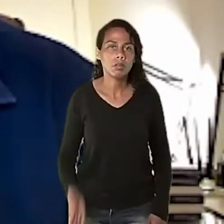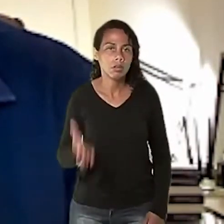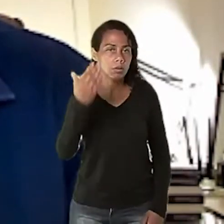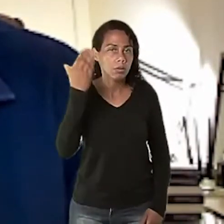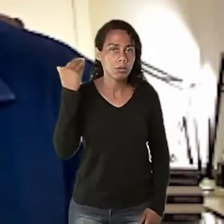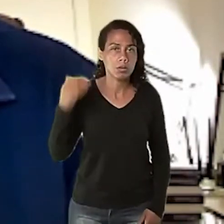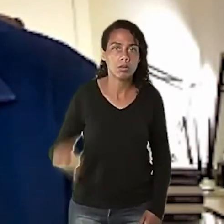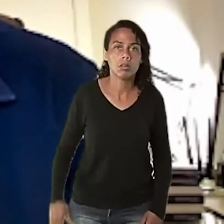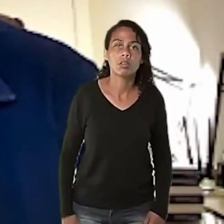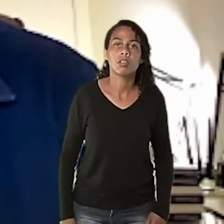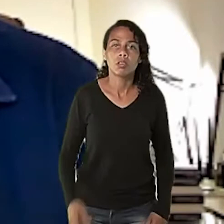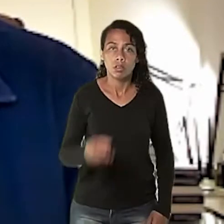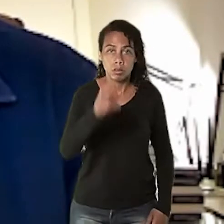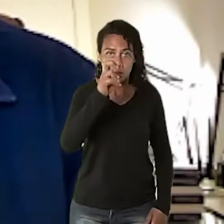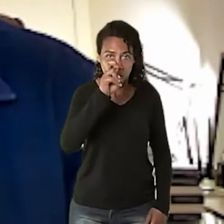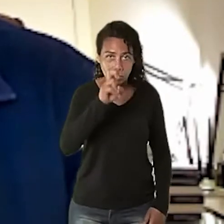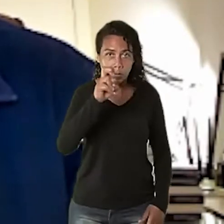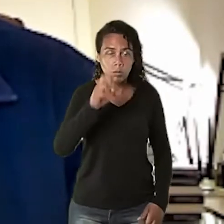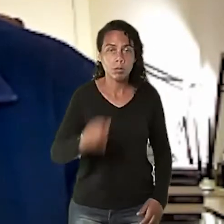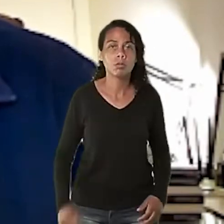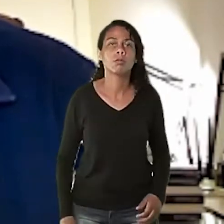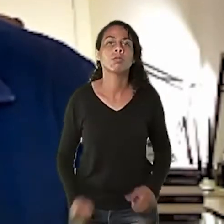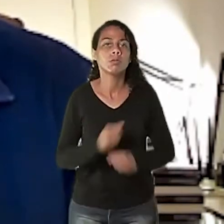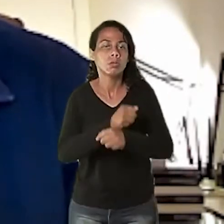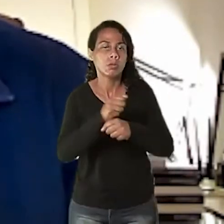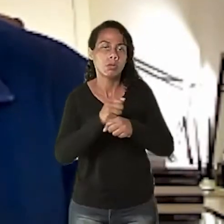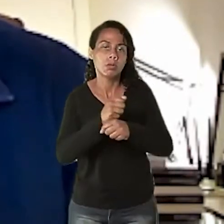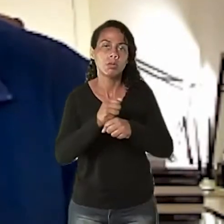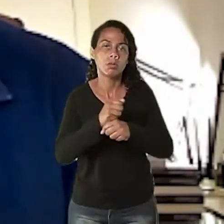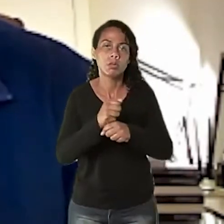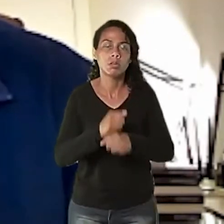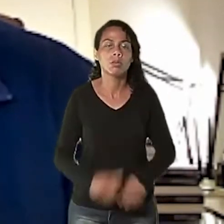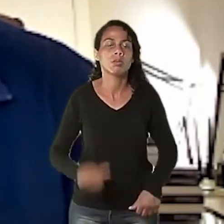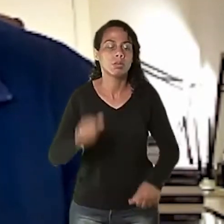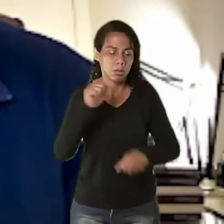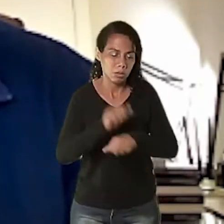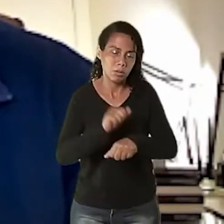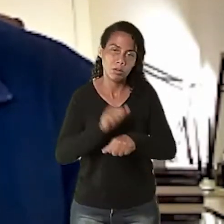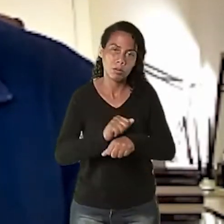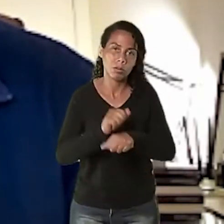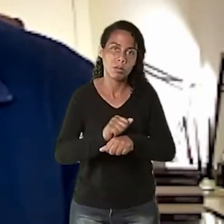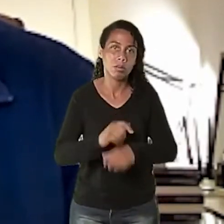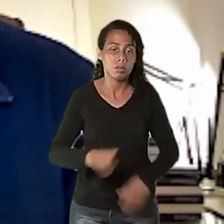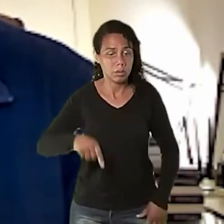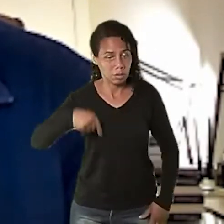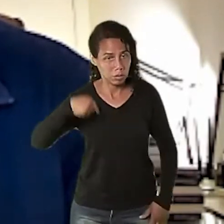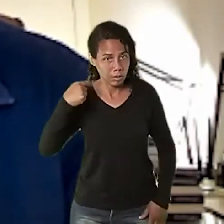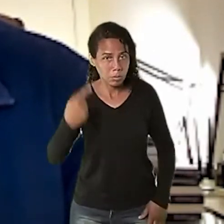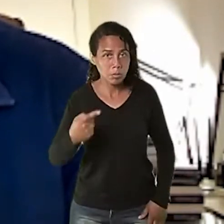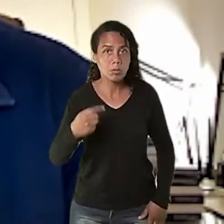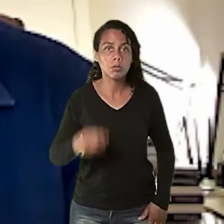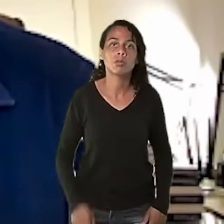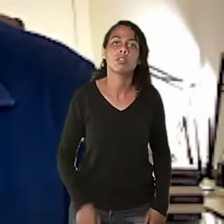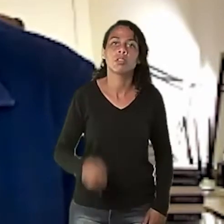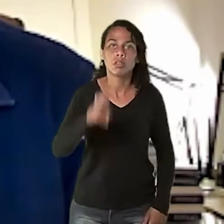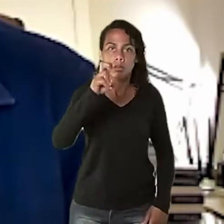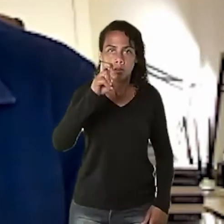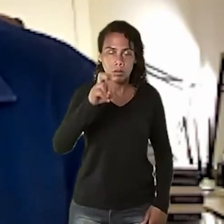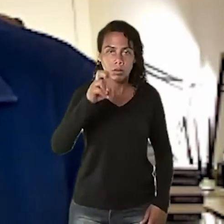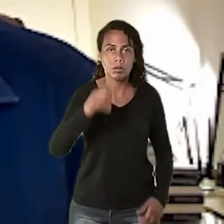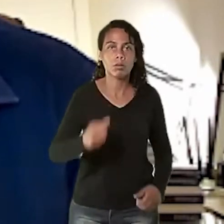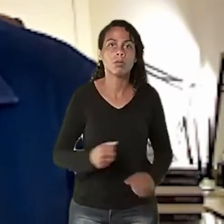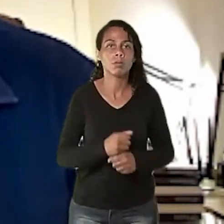esse livro, mas eu meio que... Eu parei de escrever ficção uma época e só retomei isso em